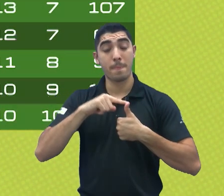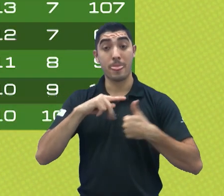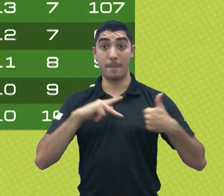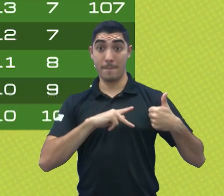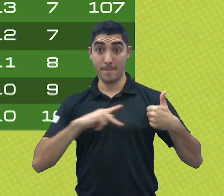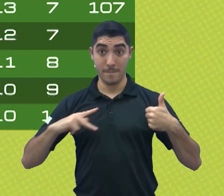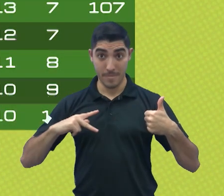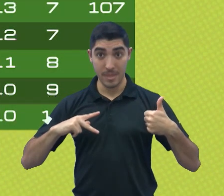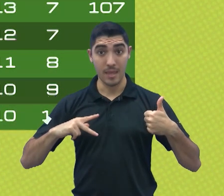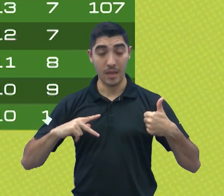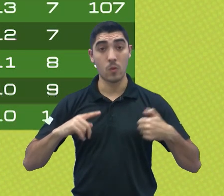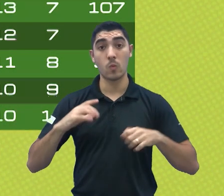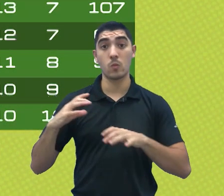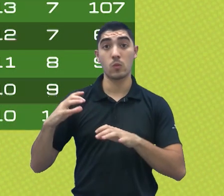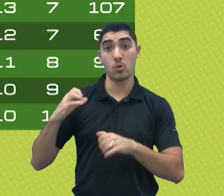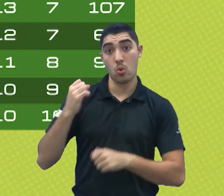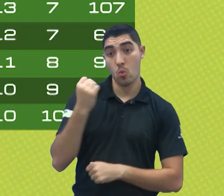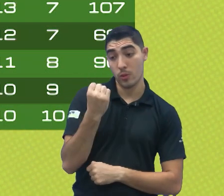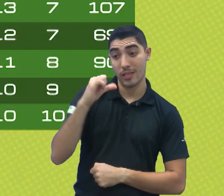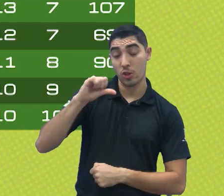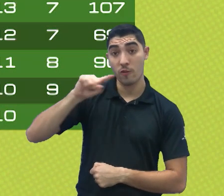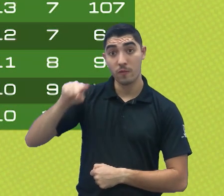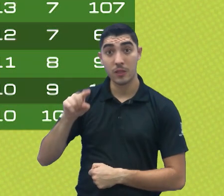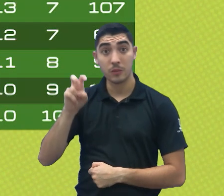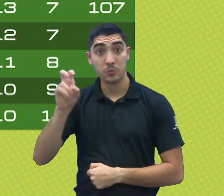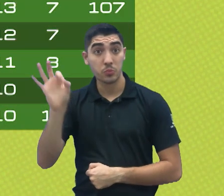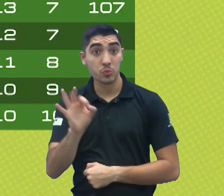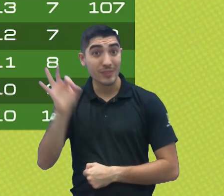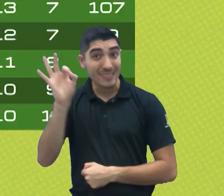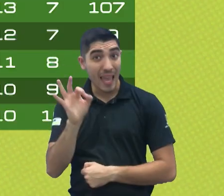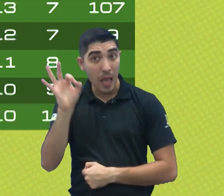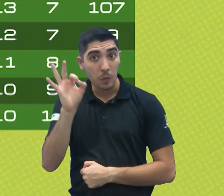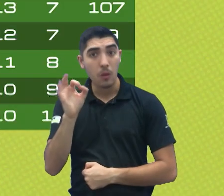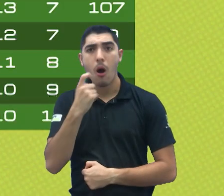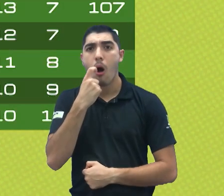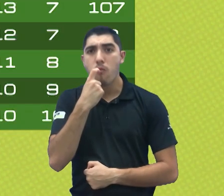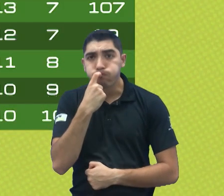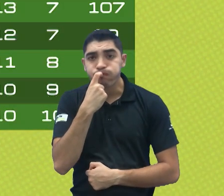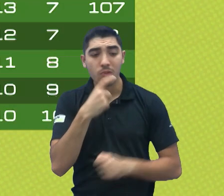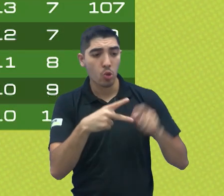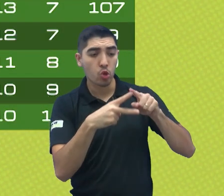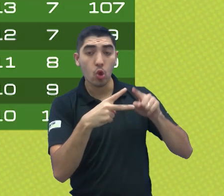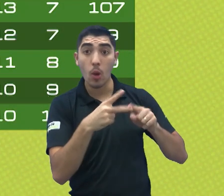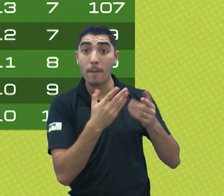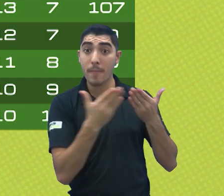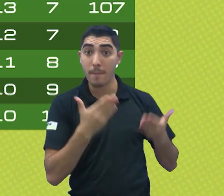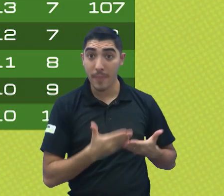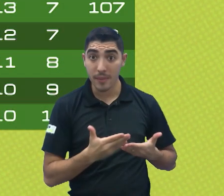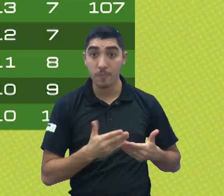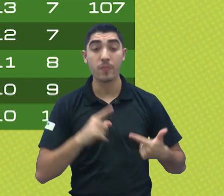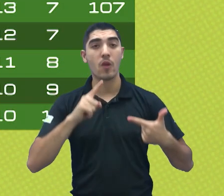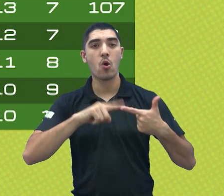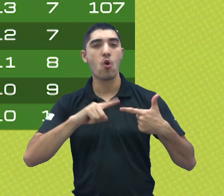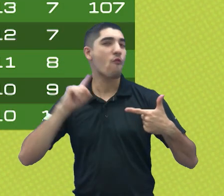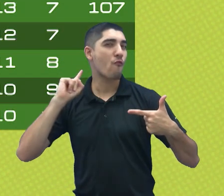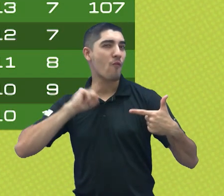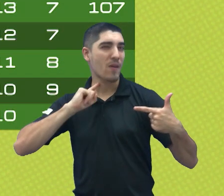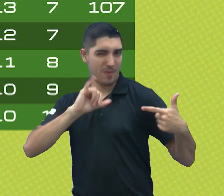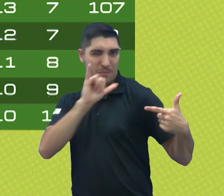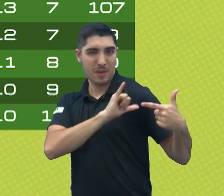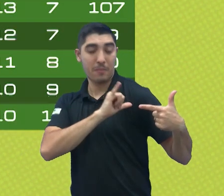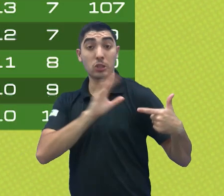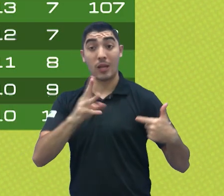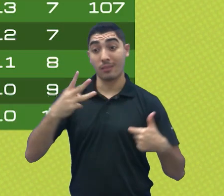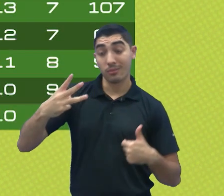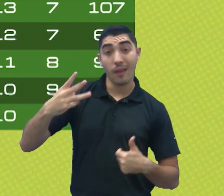NBB, 89,5% de aproveitamento, apenas 2 derrotas na competição. O Flamengo conheceu a sua terceira derrota